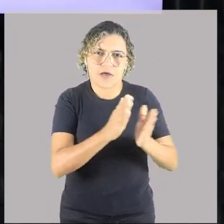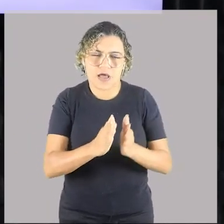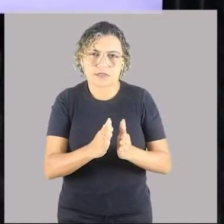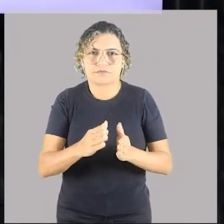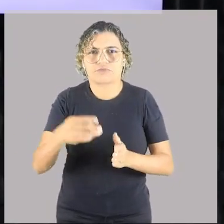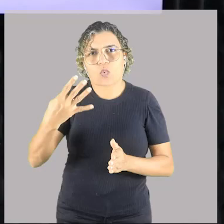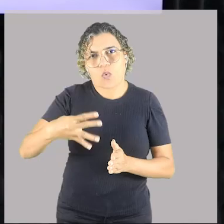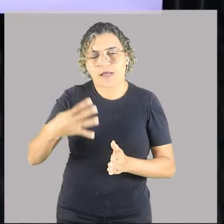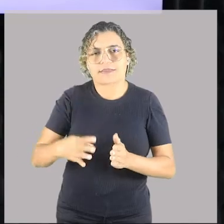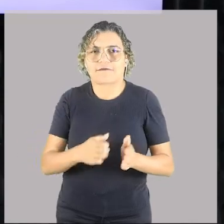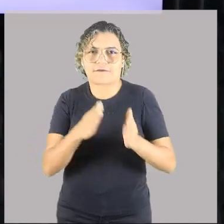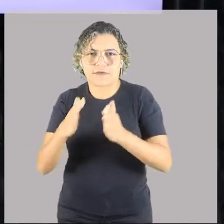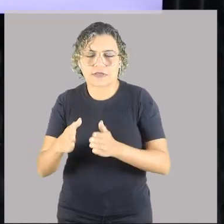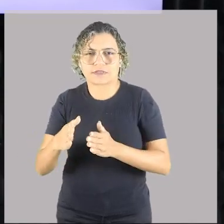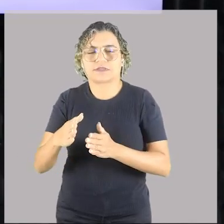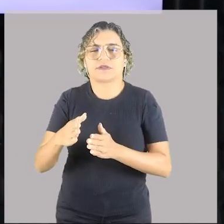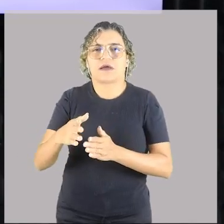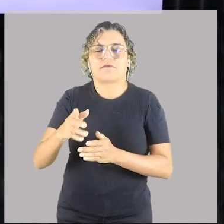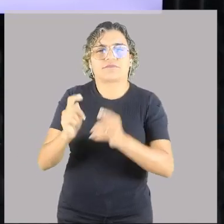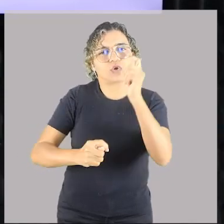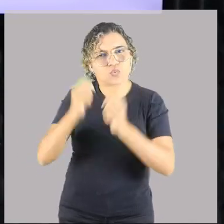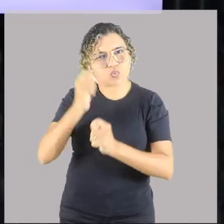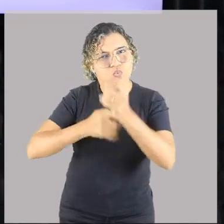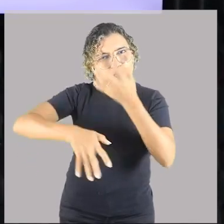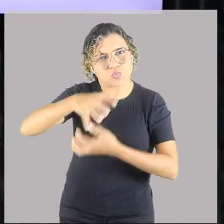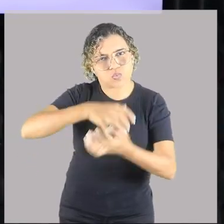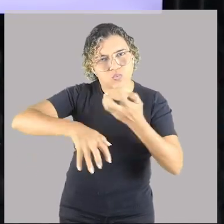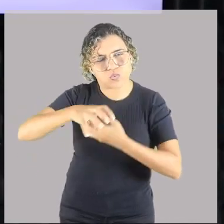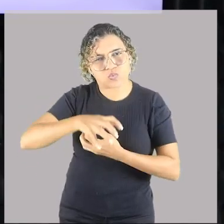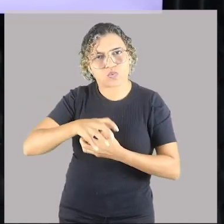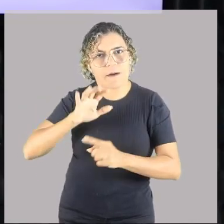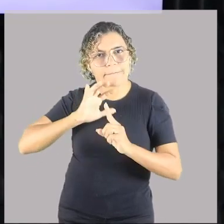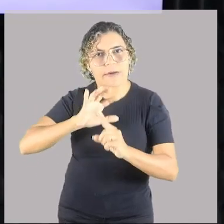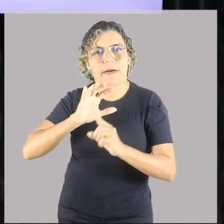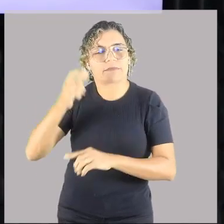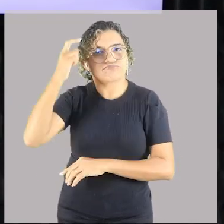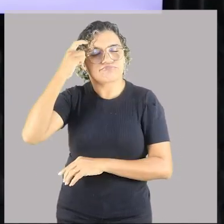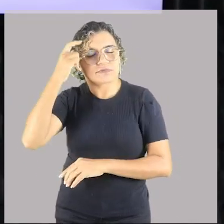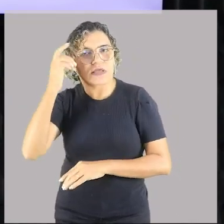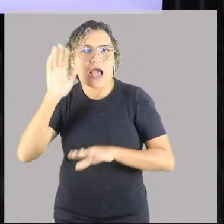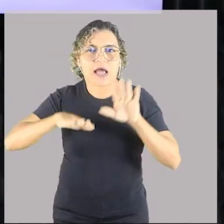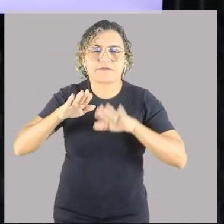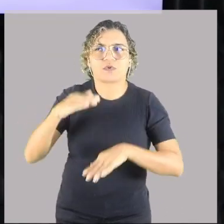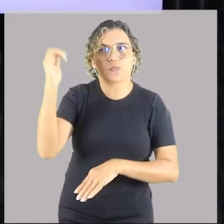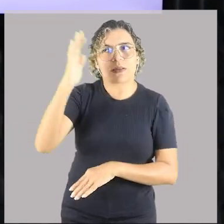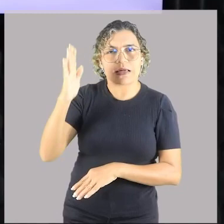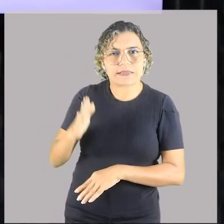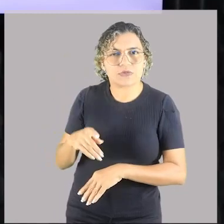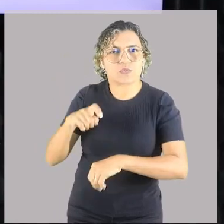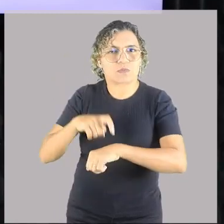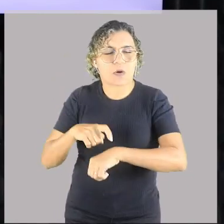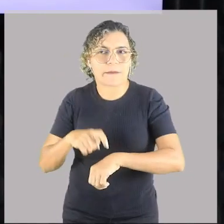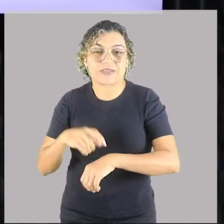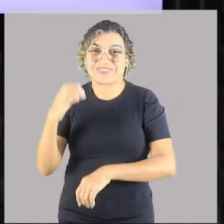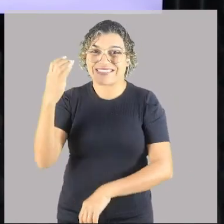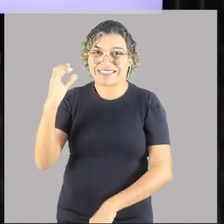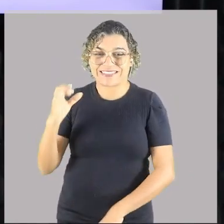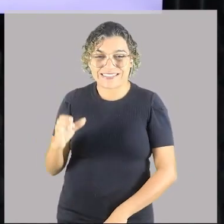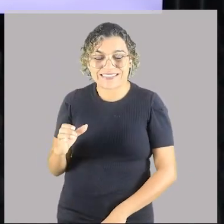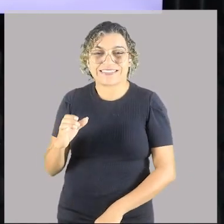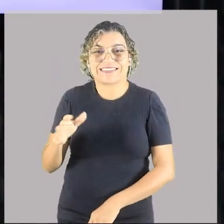Revolução Industrial, para poder justamente gerar essa conscientização. De vez em quando, o Brasil, quando ele possui uma